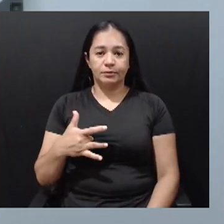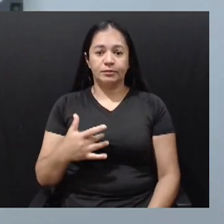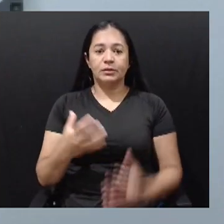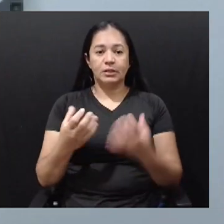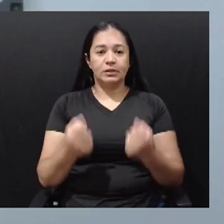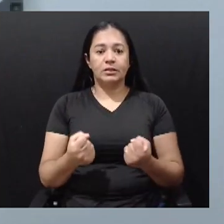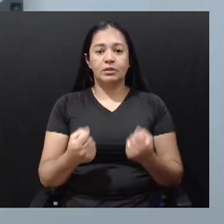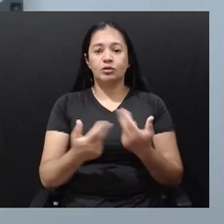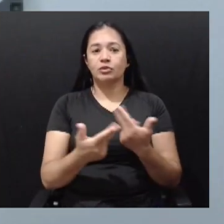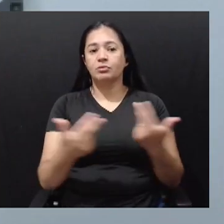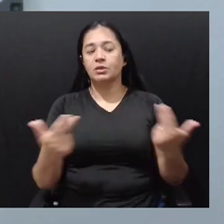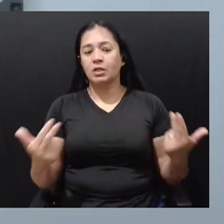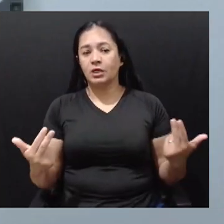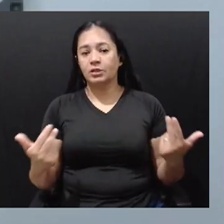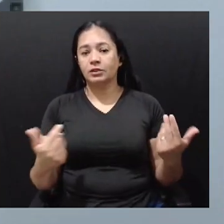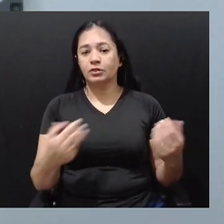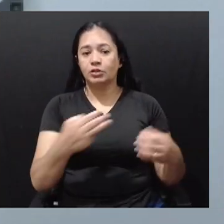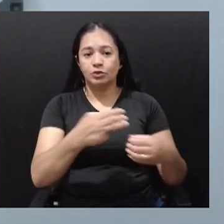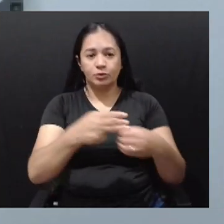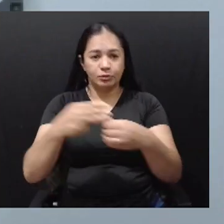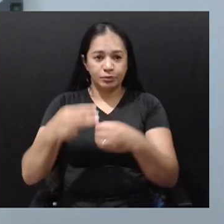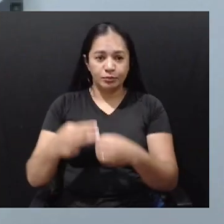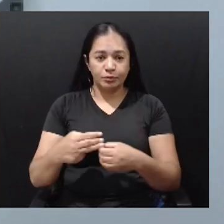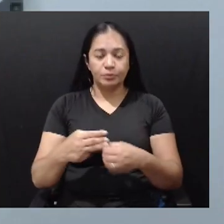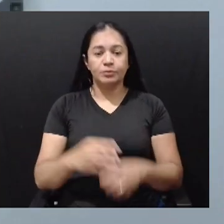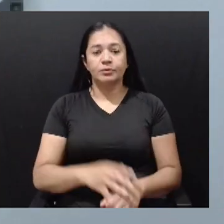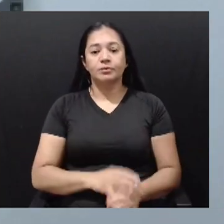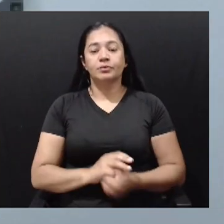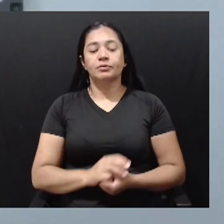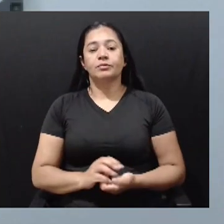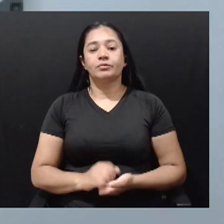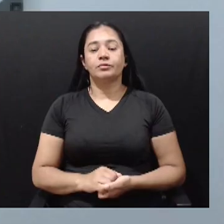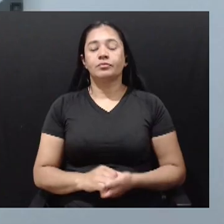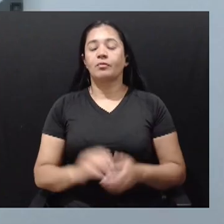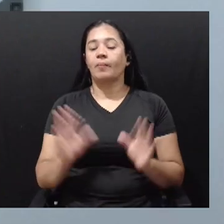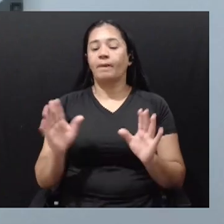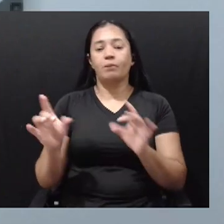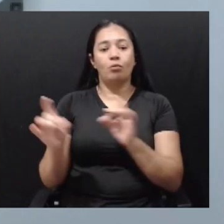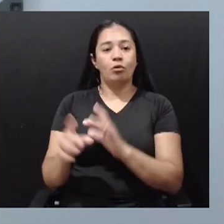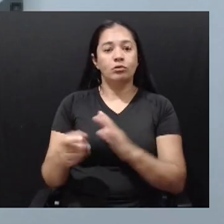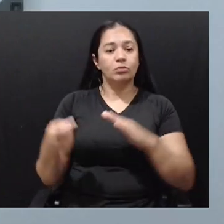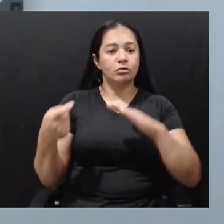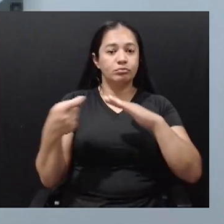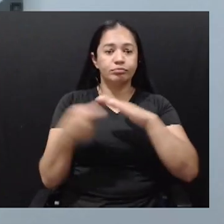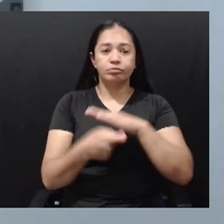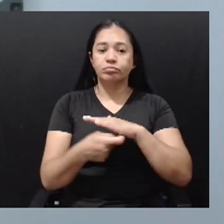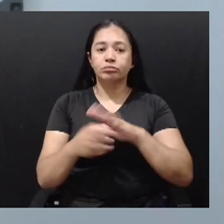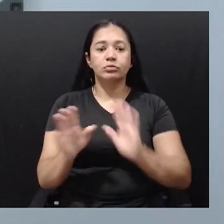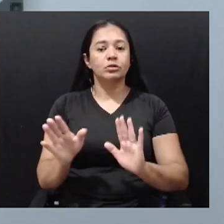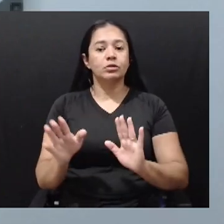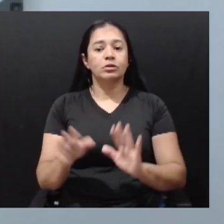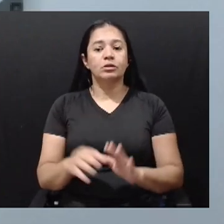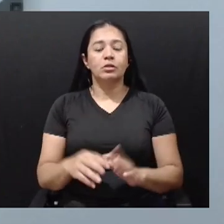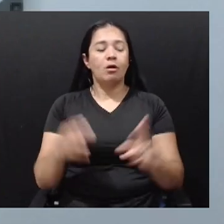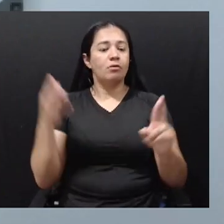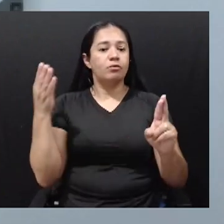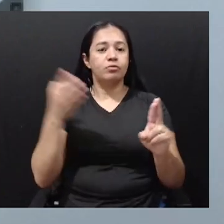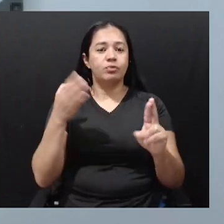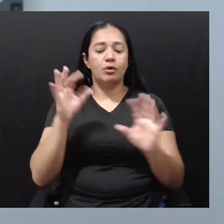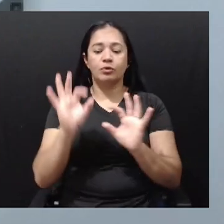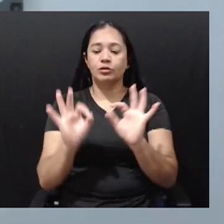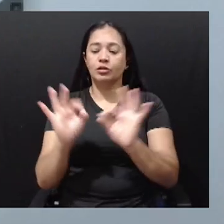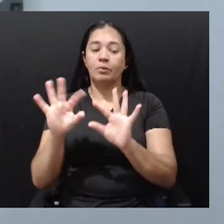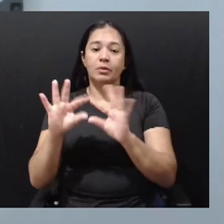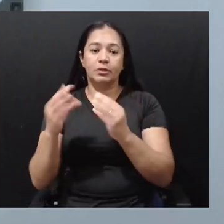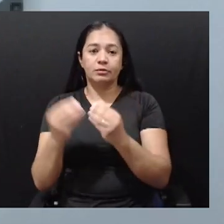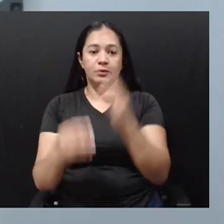milhares de dispositivos prontos para serem inseridos e serem uma referência de planejamento familiar no Brasil. A